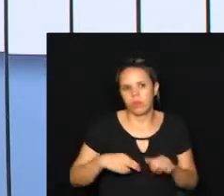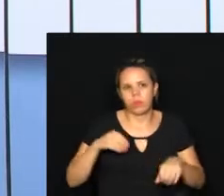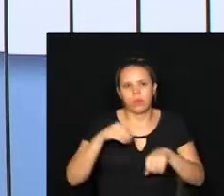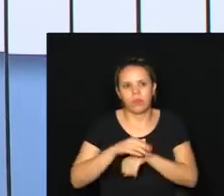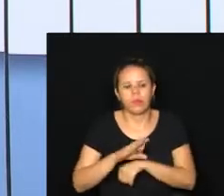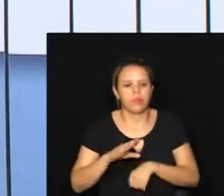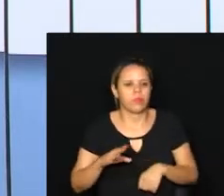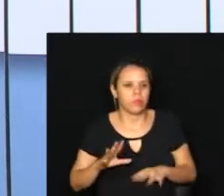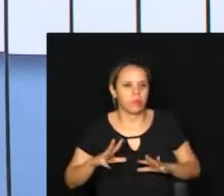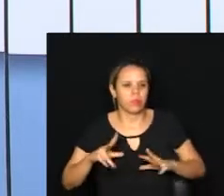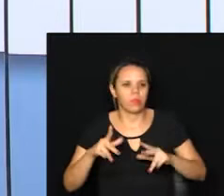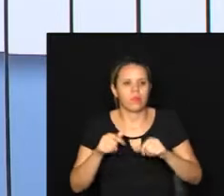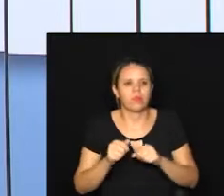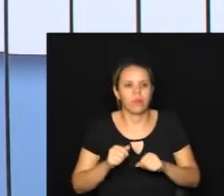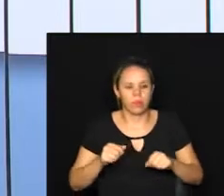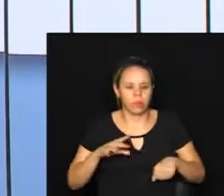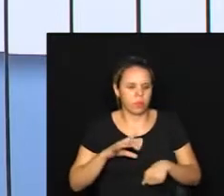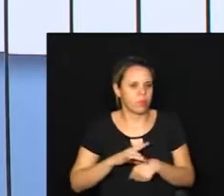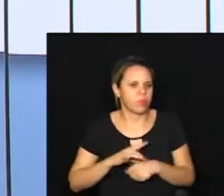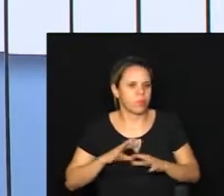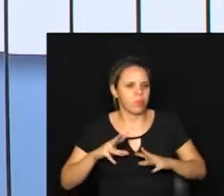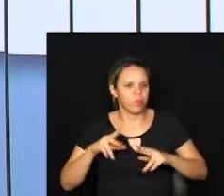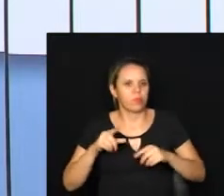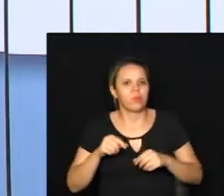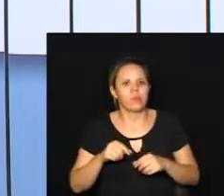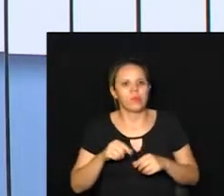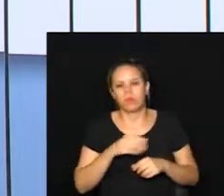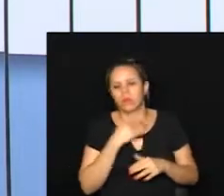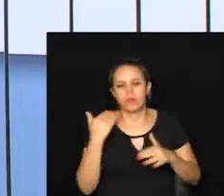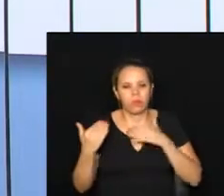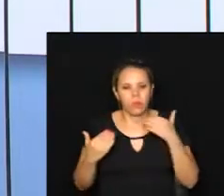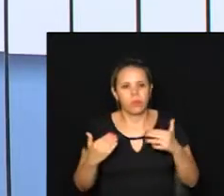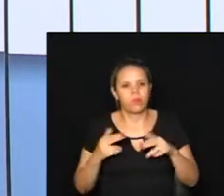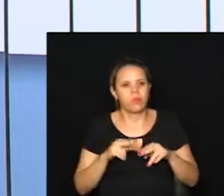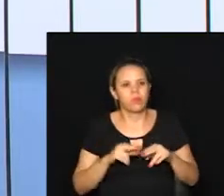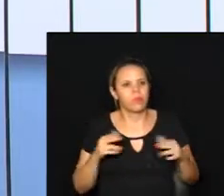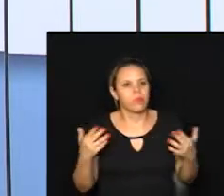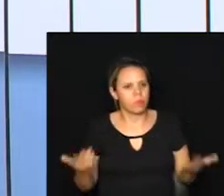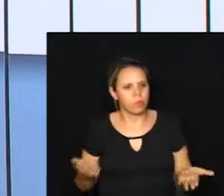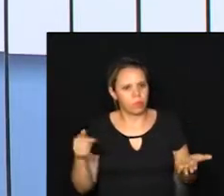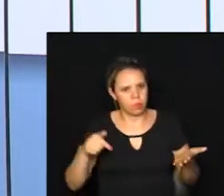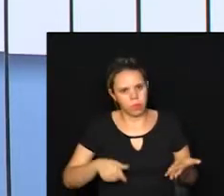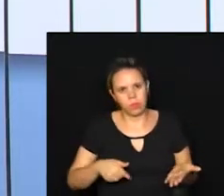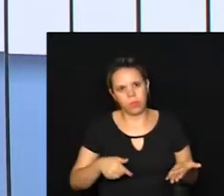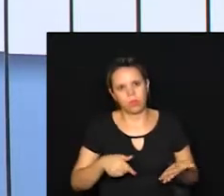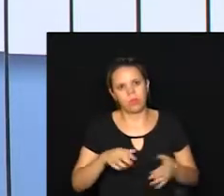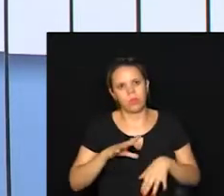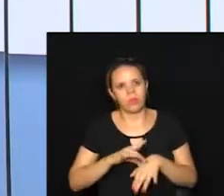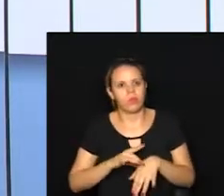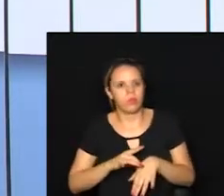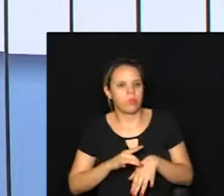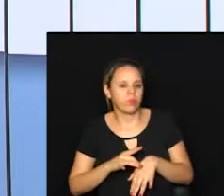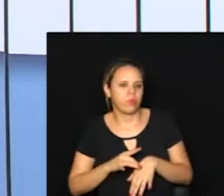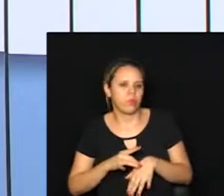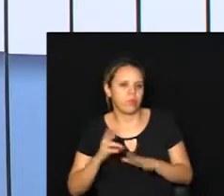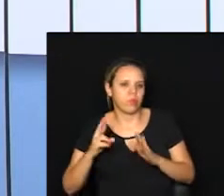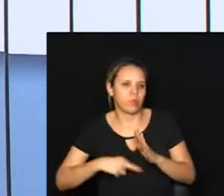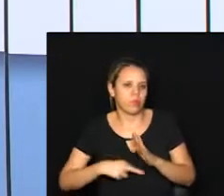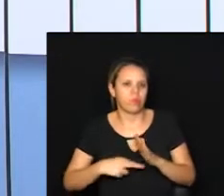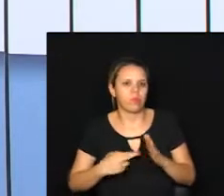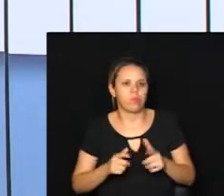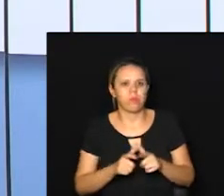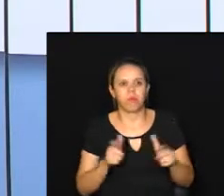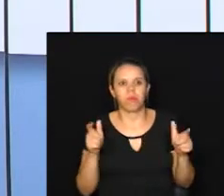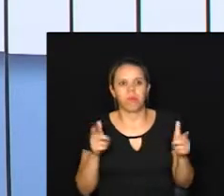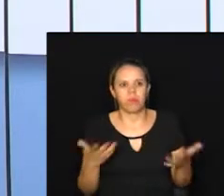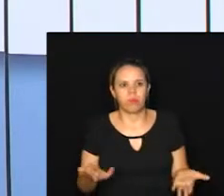um balanço de todas as doenças, todos os óbitos relacionados a que enfermidade. Então, é um relatório bem